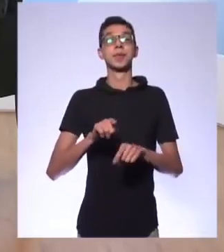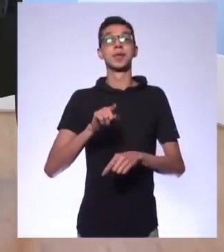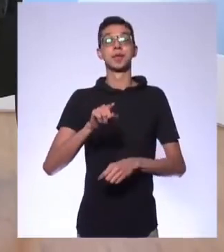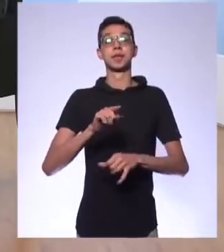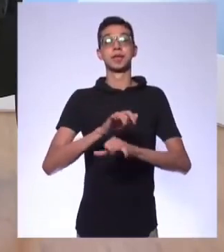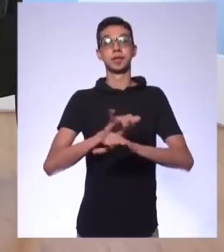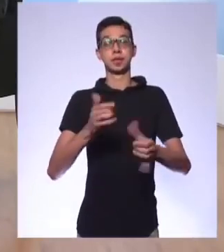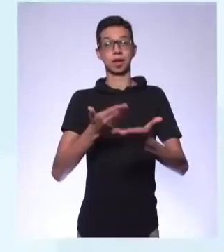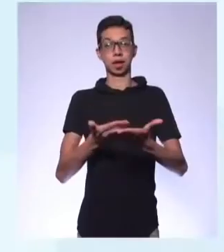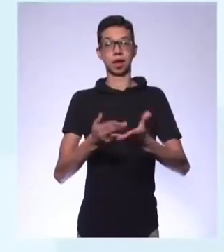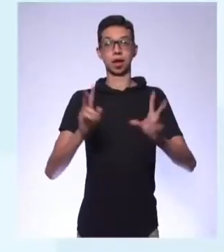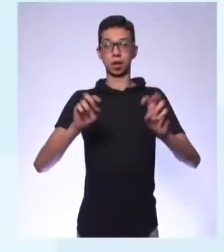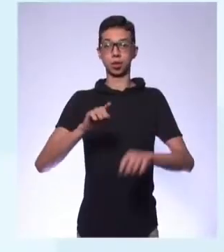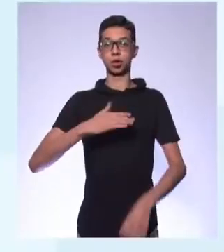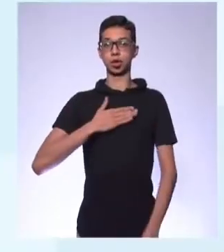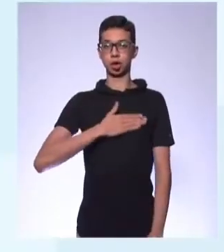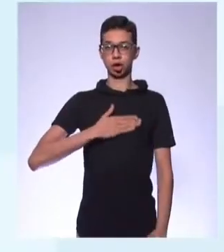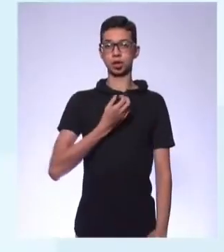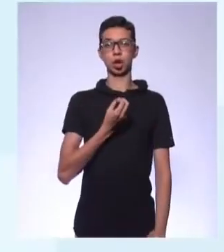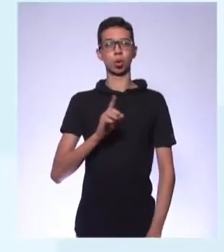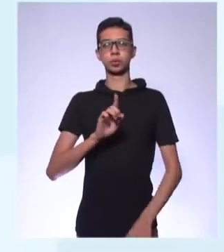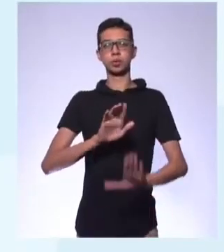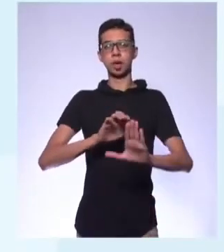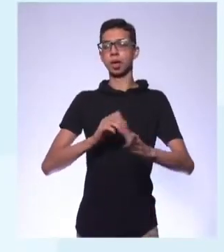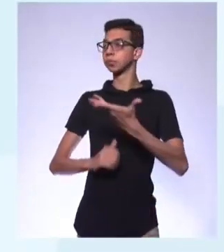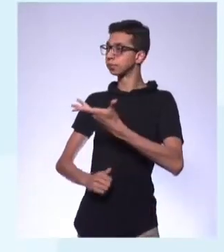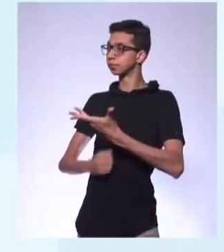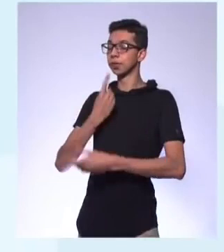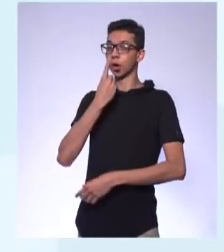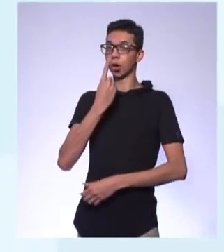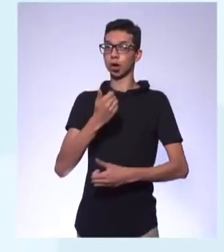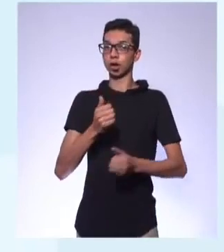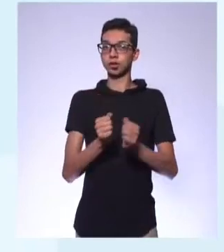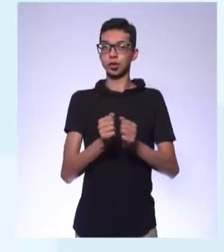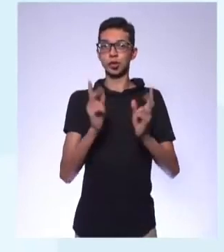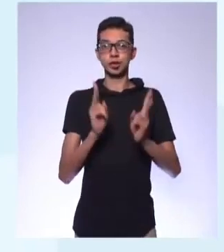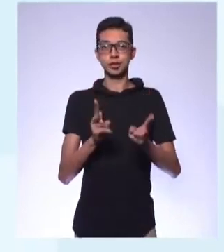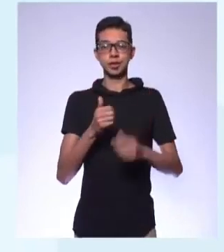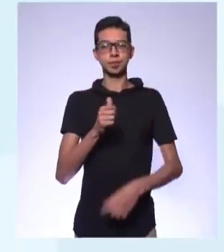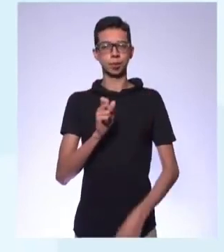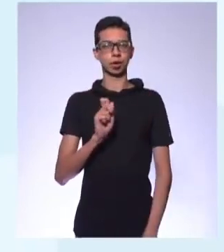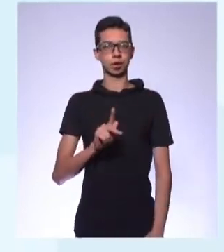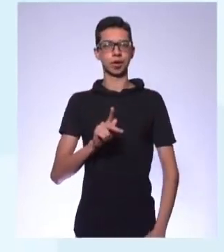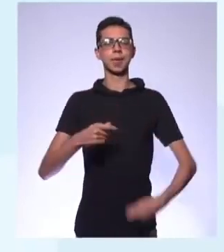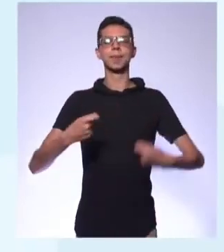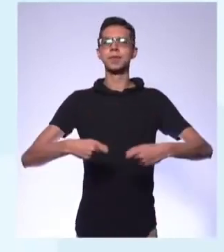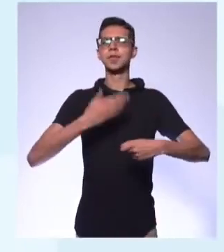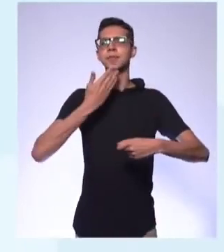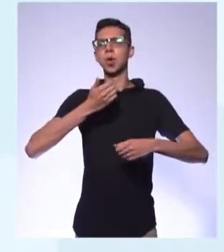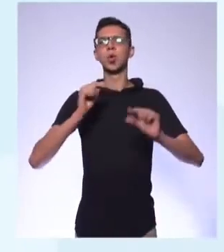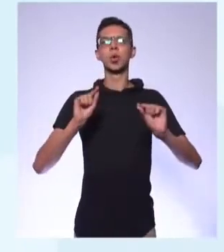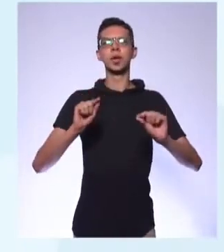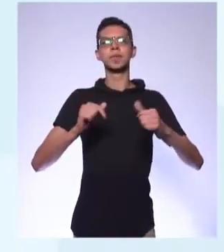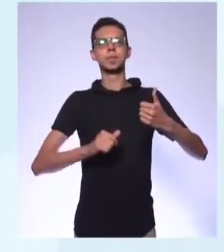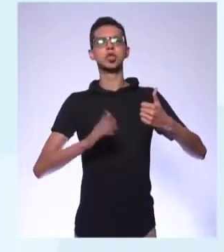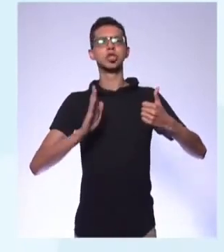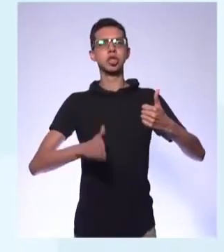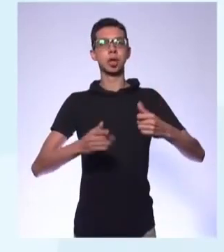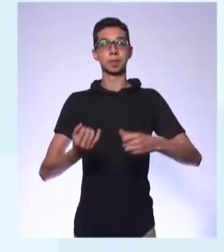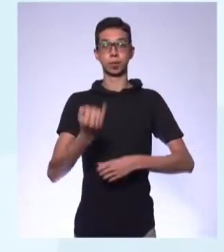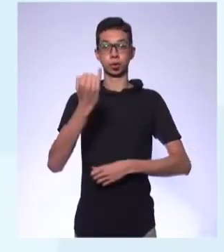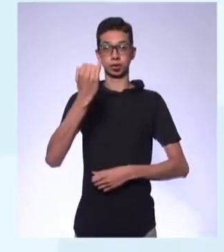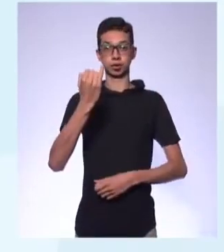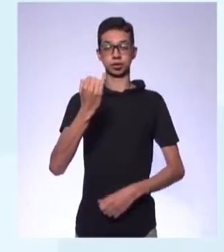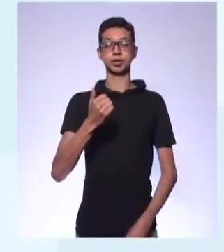nossas aulas, se você tem gostado ou não. Acompanha aí com a gente os que tem que melhorar, o que está bom, porque é muito importante